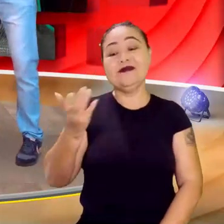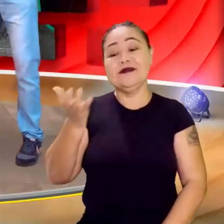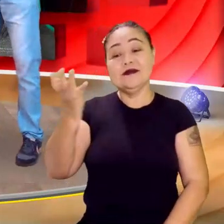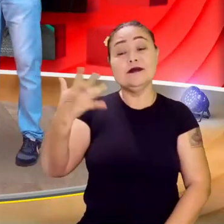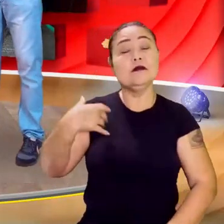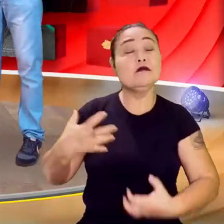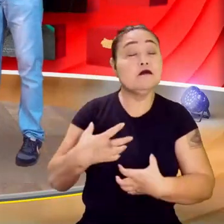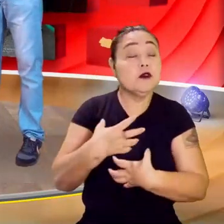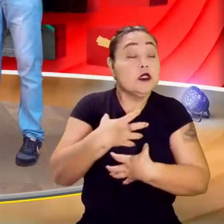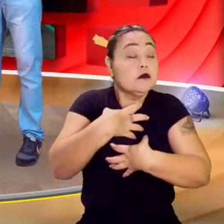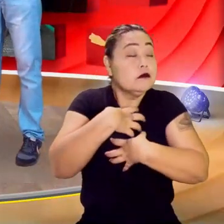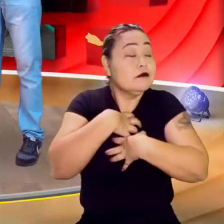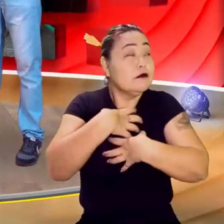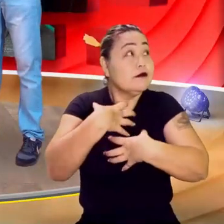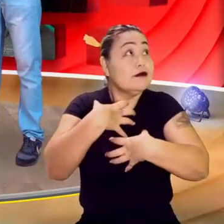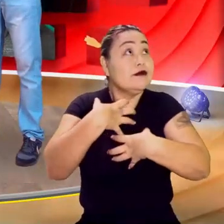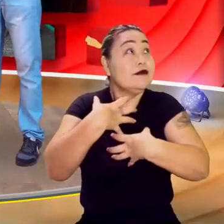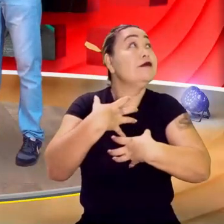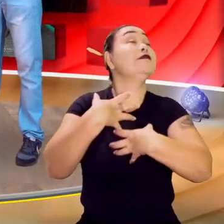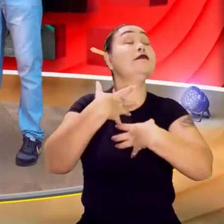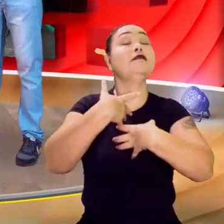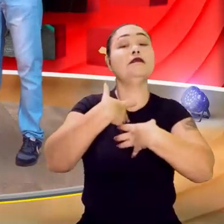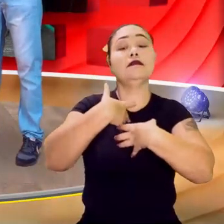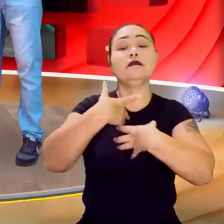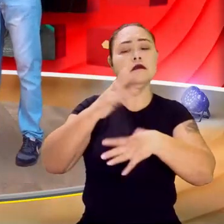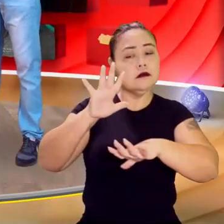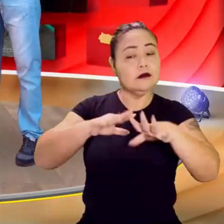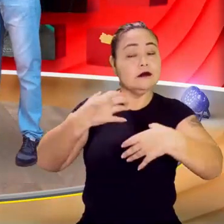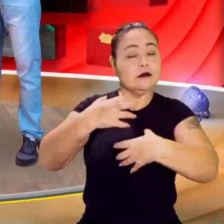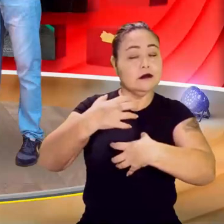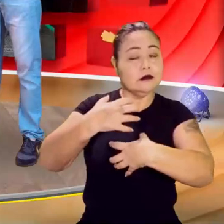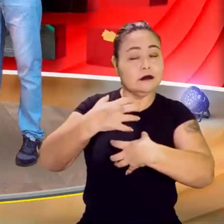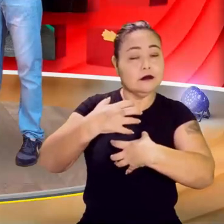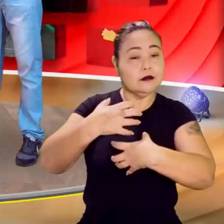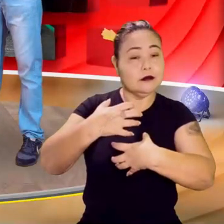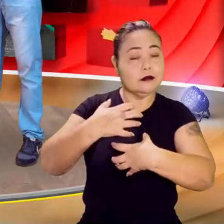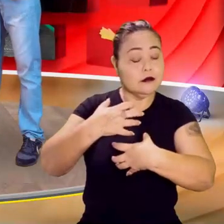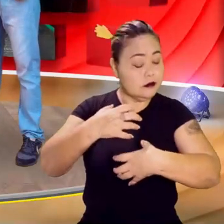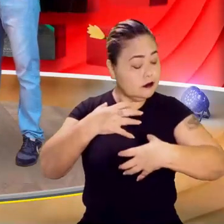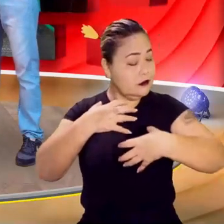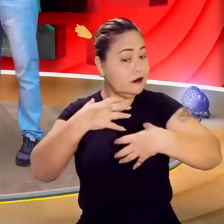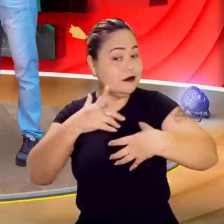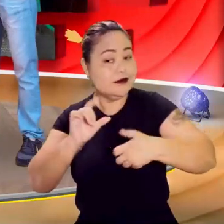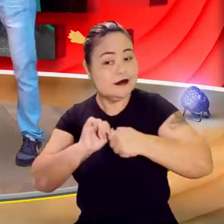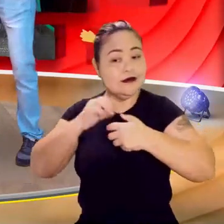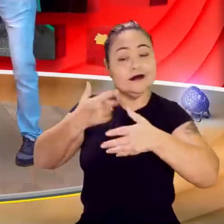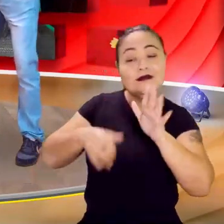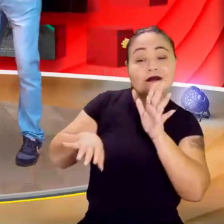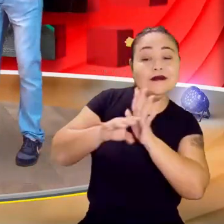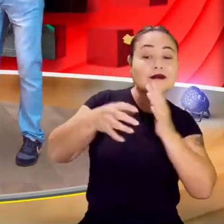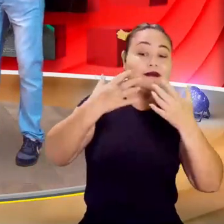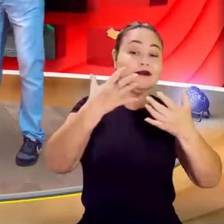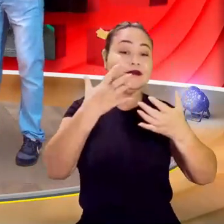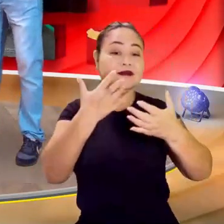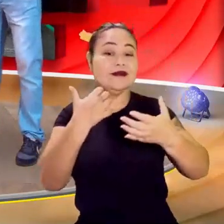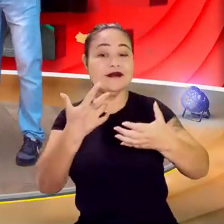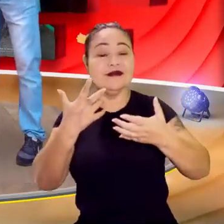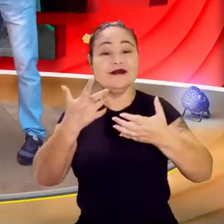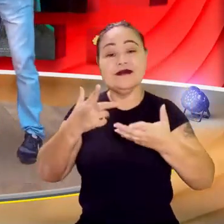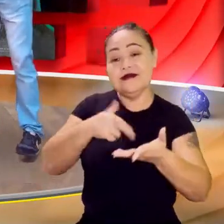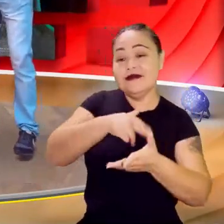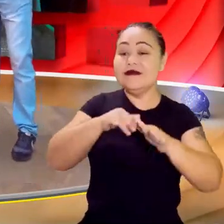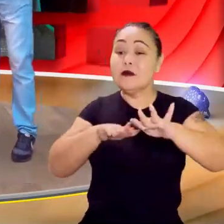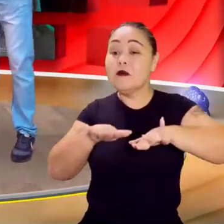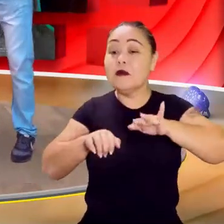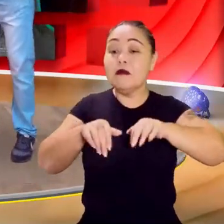Queríamos sentir essa vibração. A gente sente aqui, mas... Sinta a vibração que o som chegou. Bota o pé